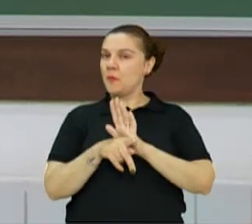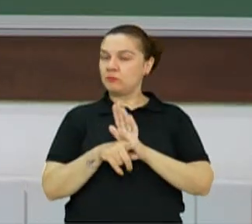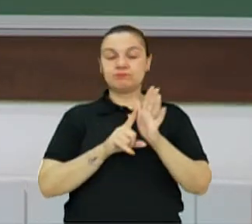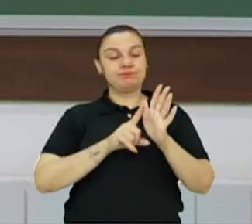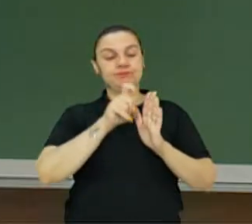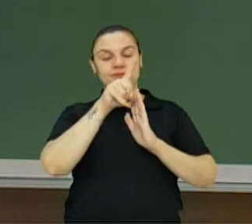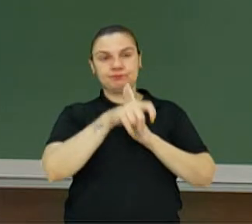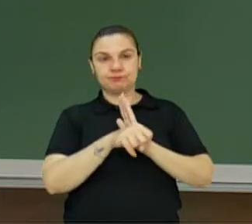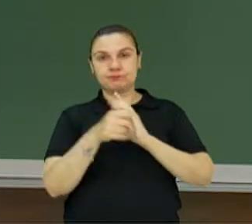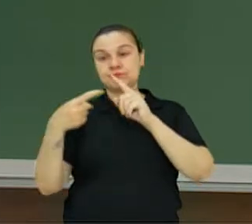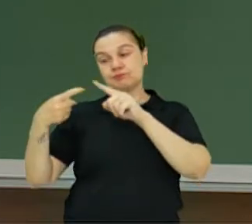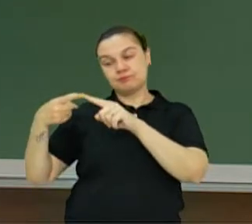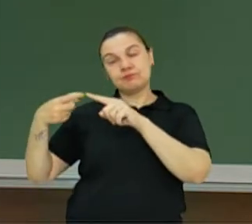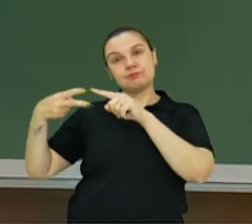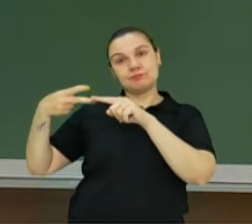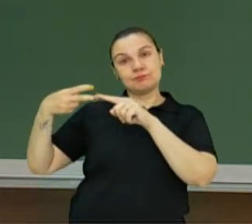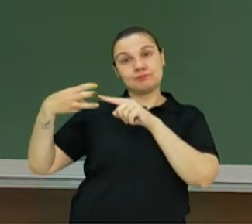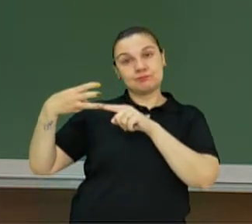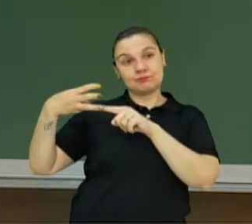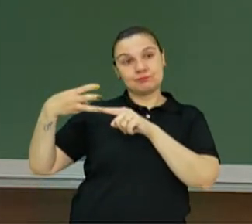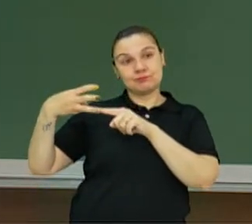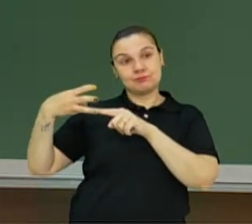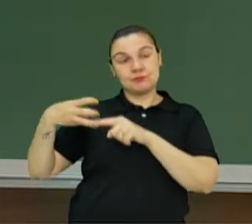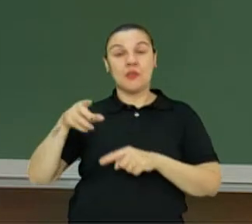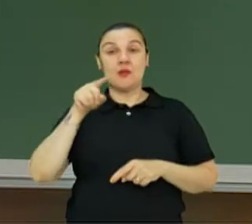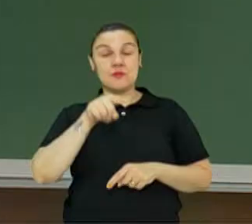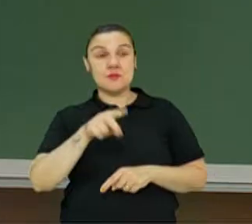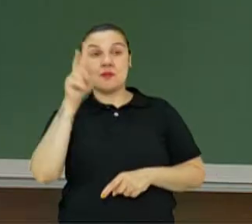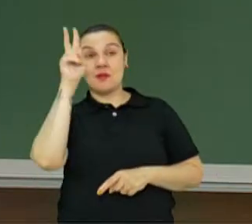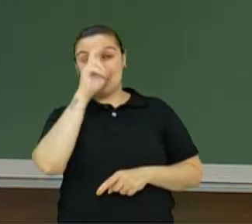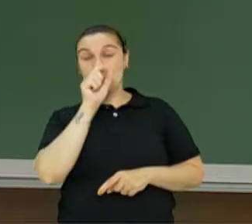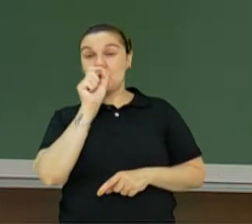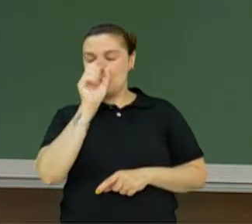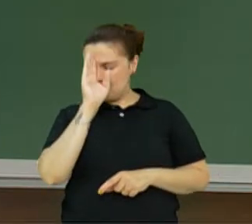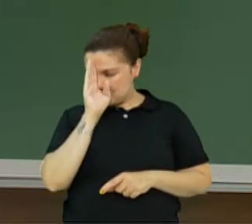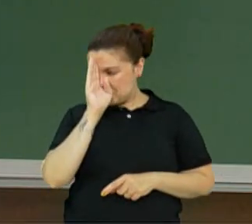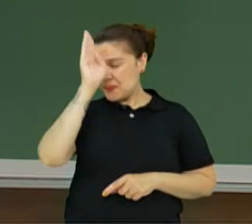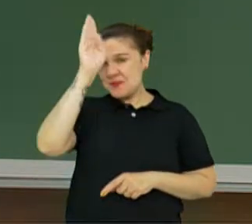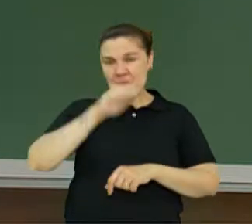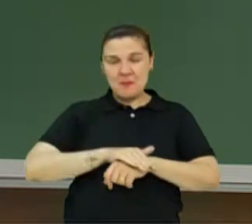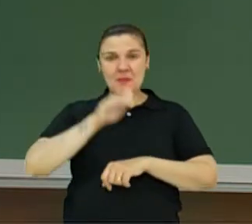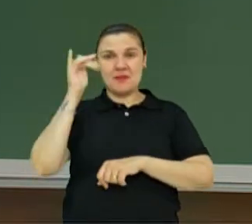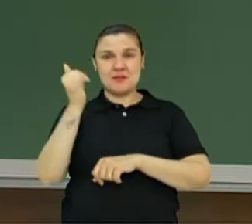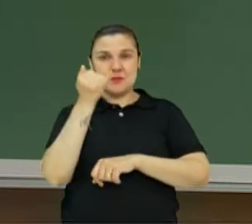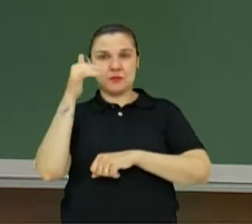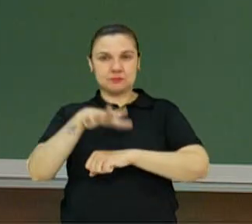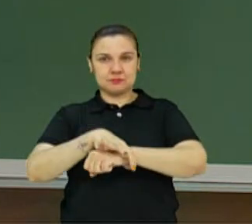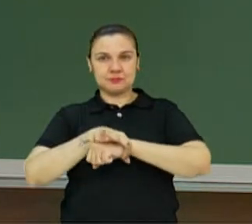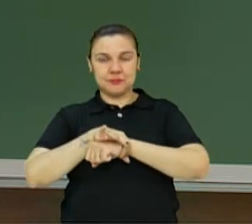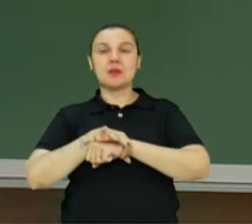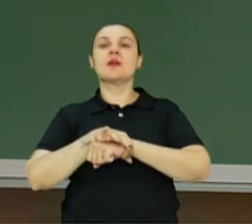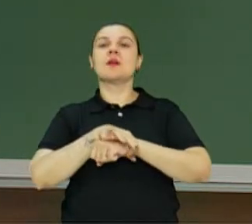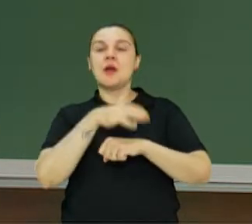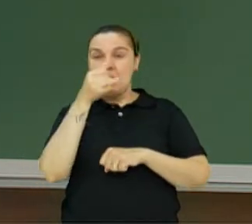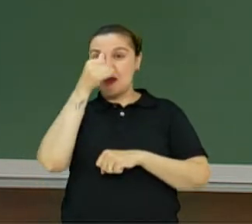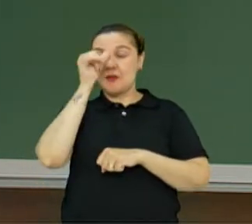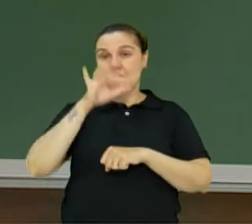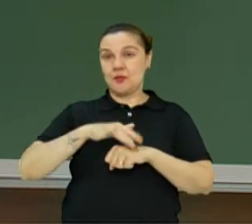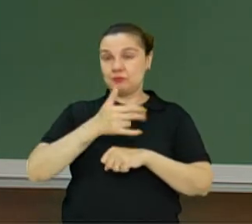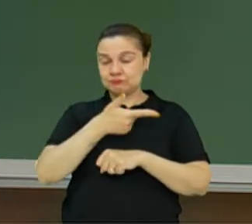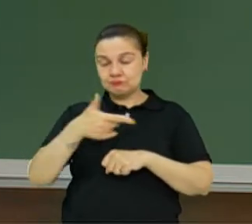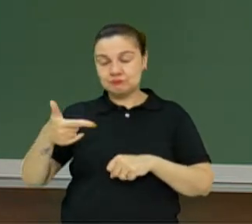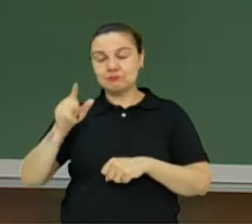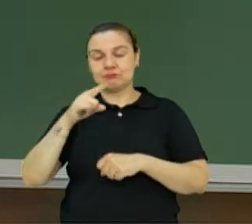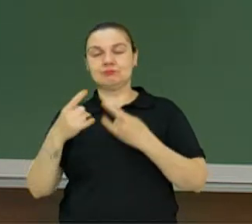da gonorreia, do cancro mole e lembrando sempre que a mais eficiente proteção contra essas e